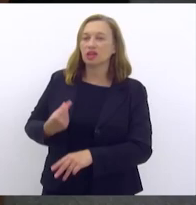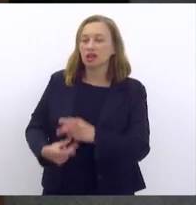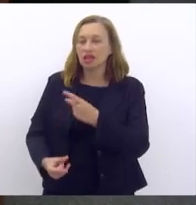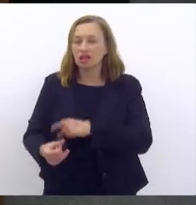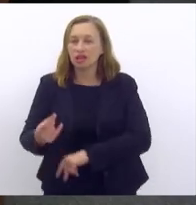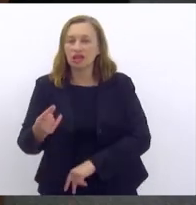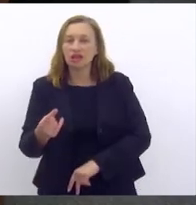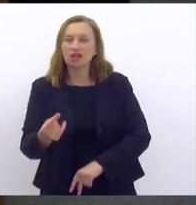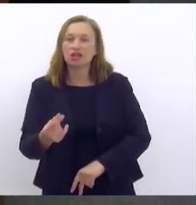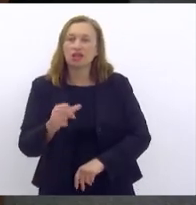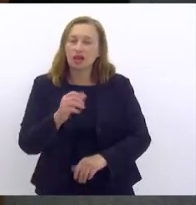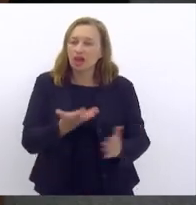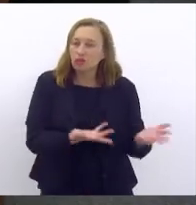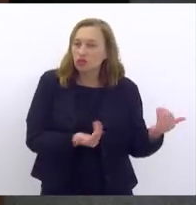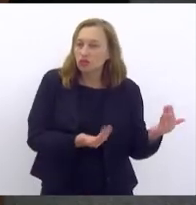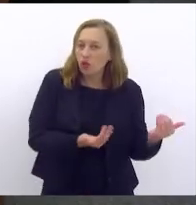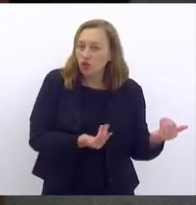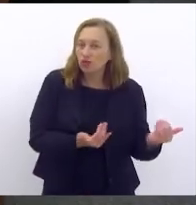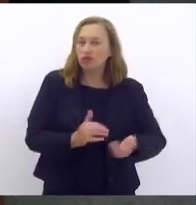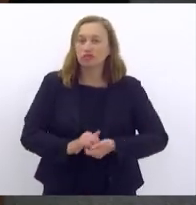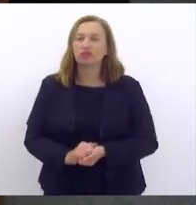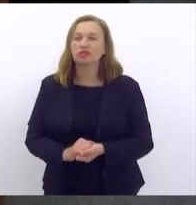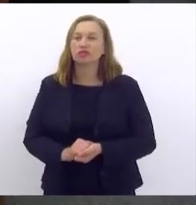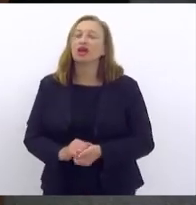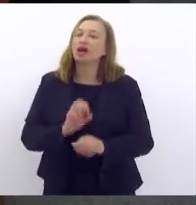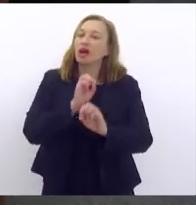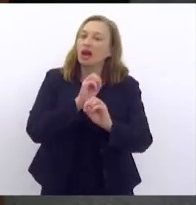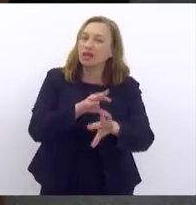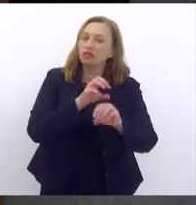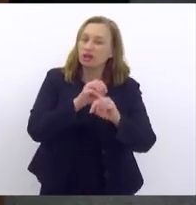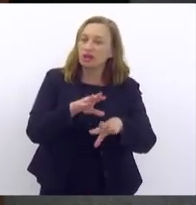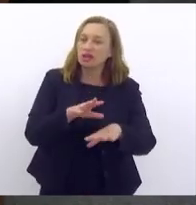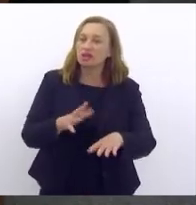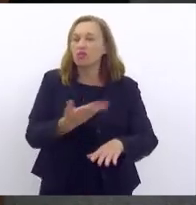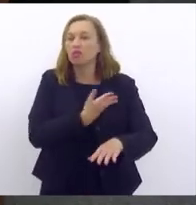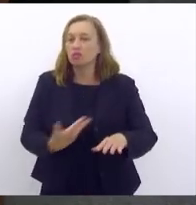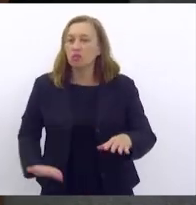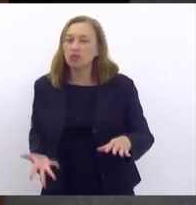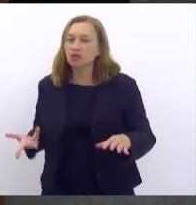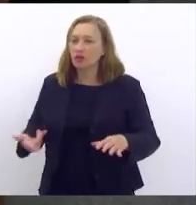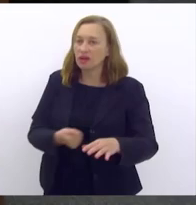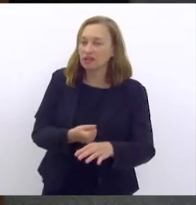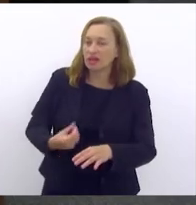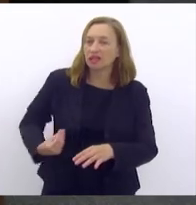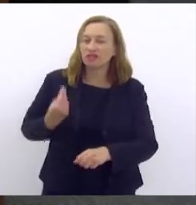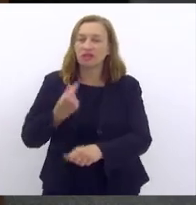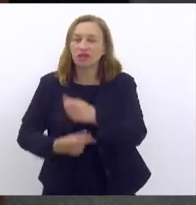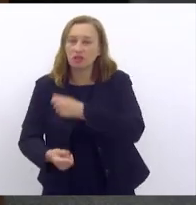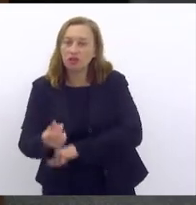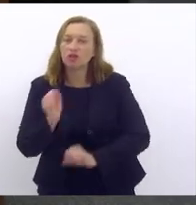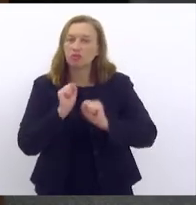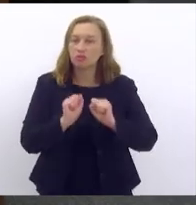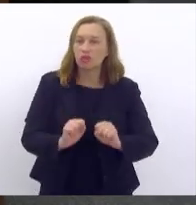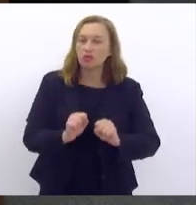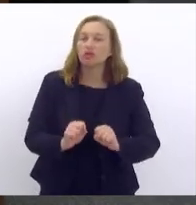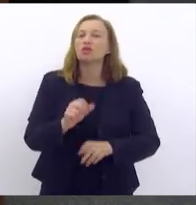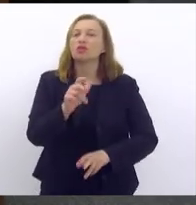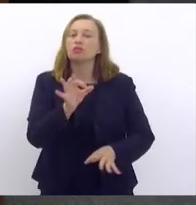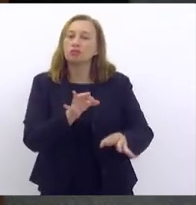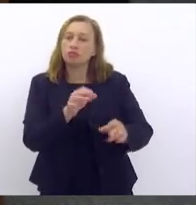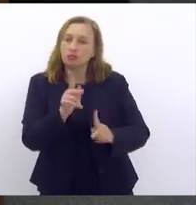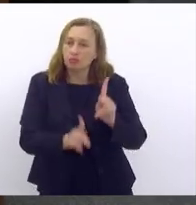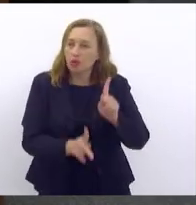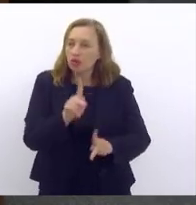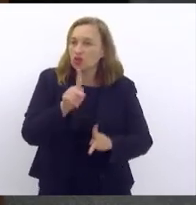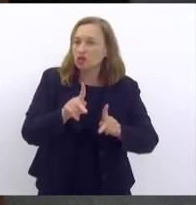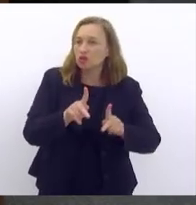transformando territórios, e vida longa à educação pública de qualidade, que pode promover projetos e ações como essas,